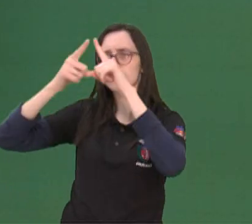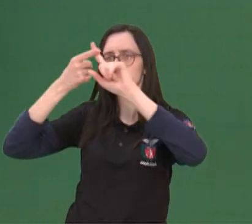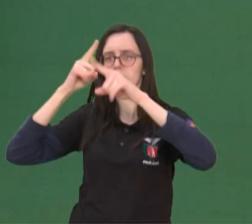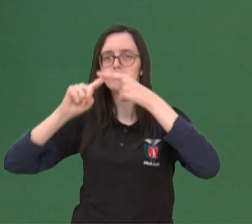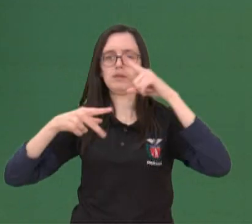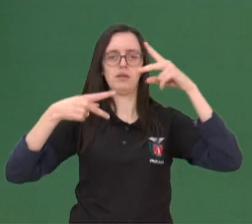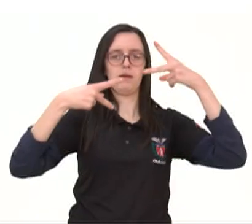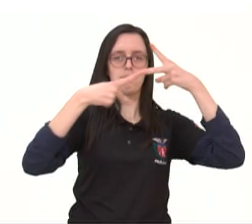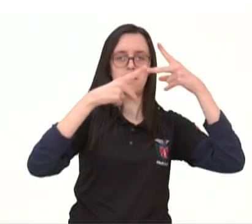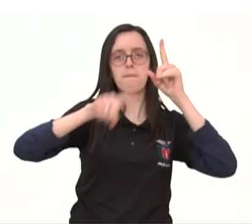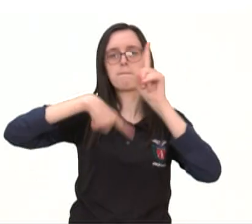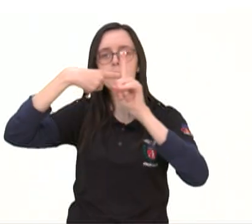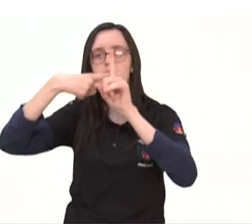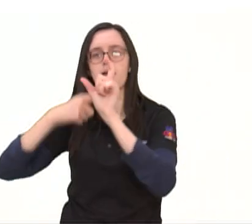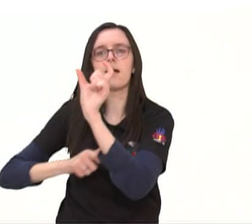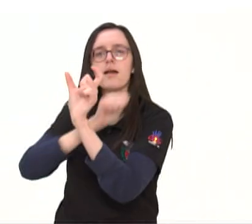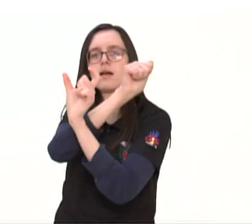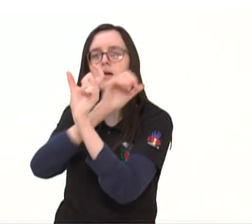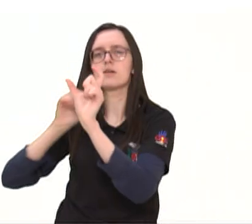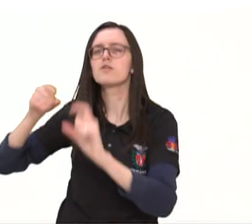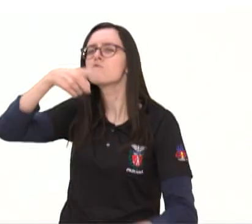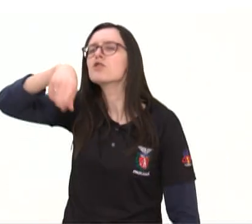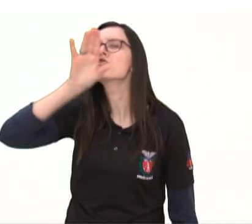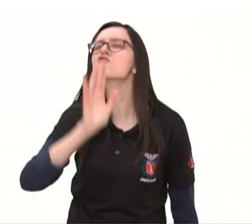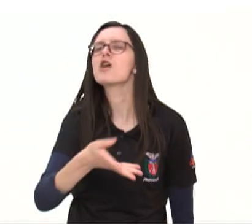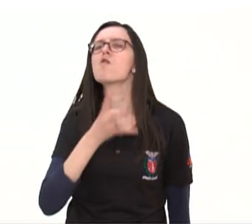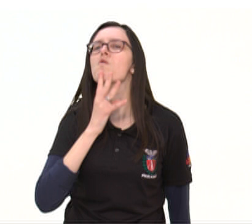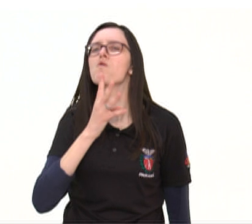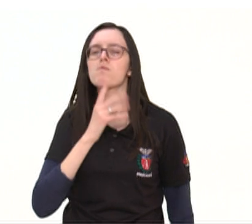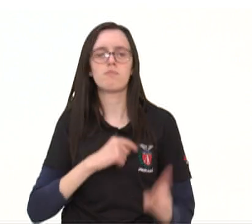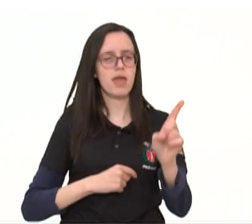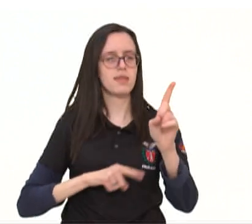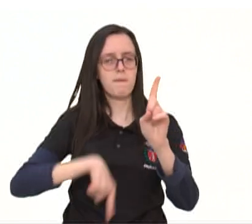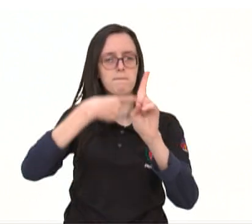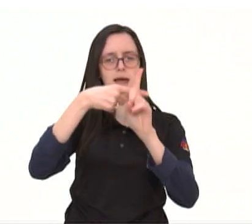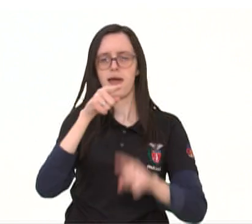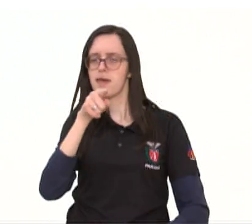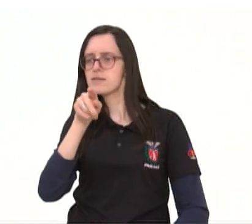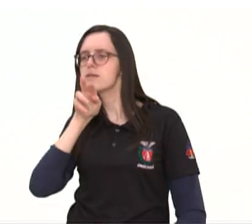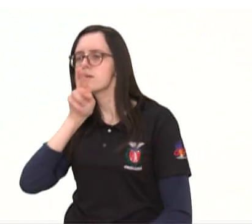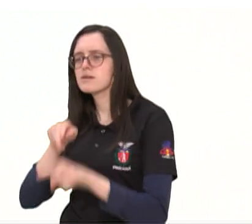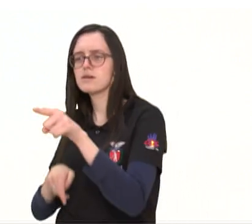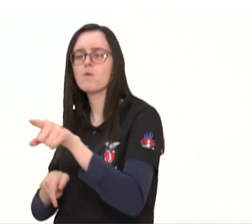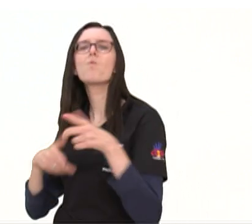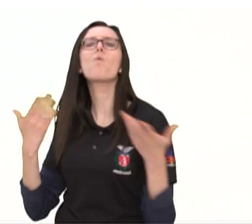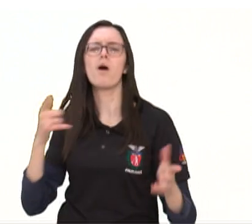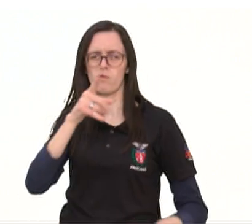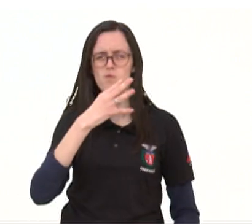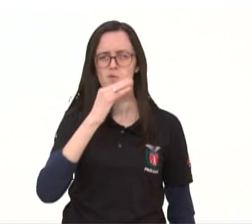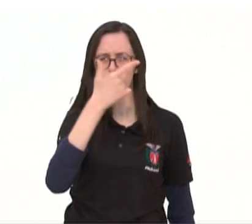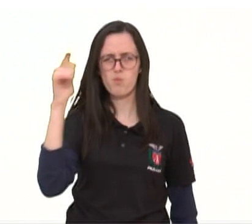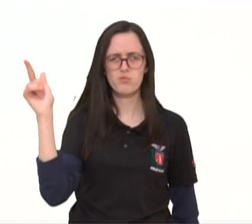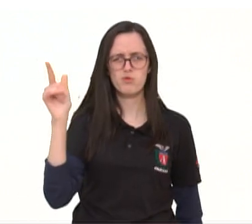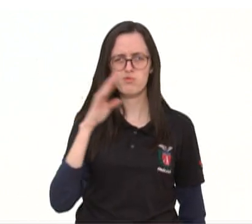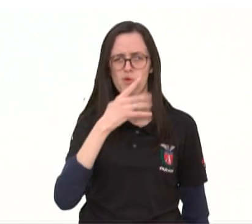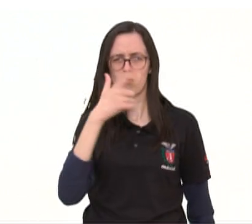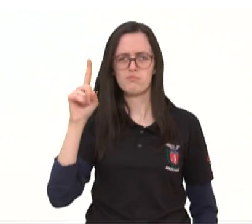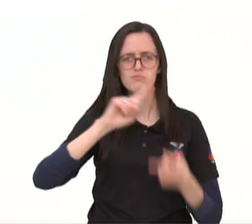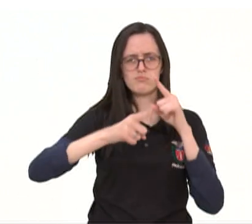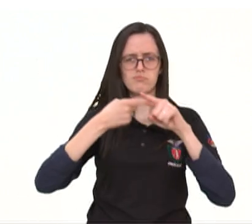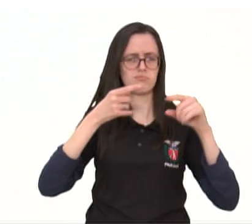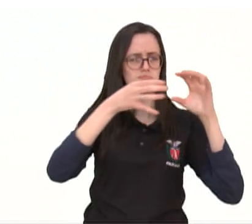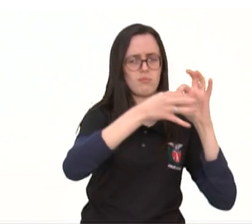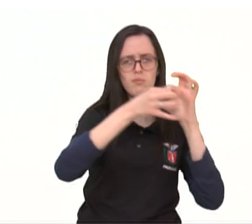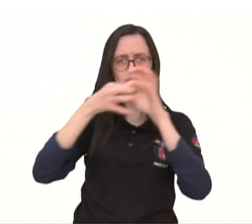de preposição e artigo vocês se recordam? Vocês lembram aí de outras combinações